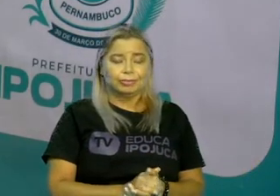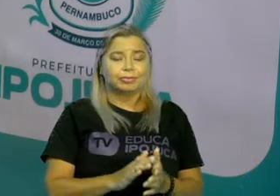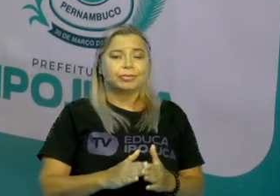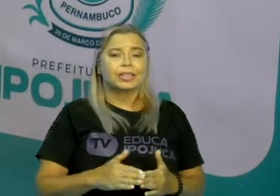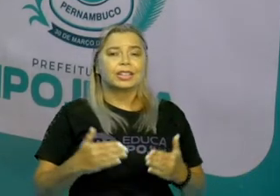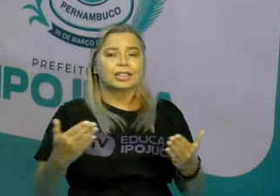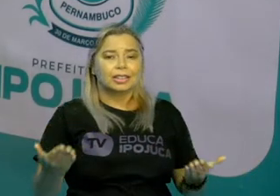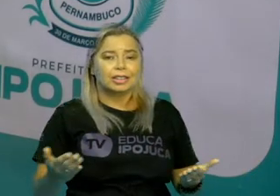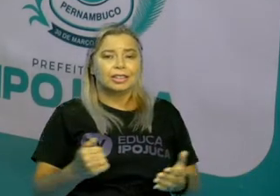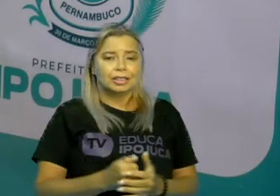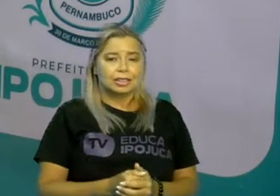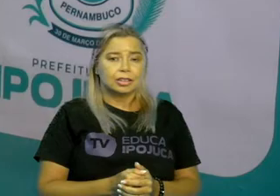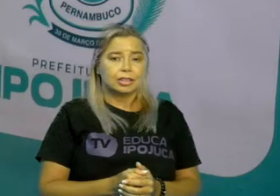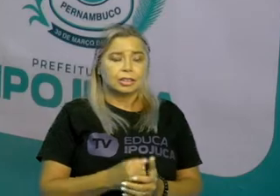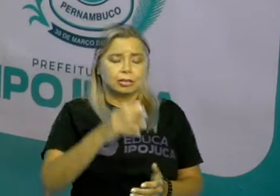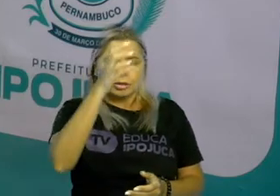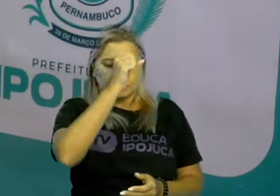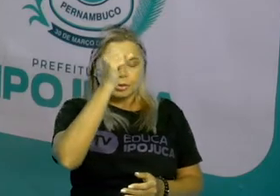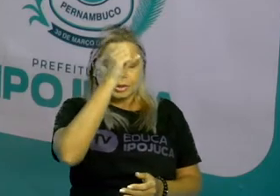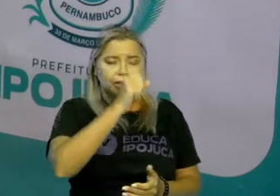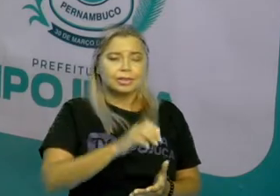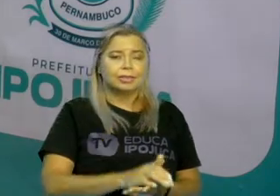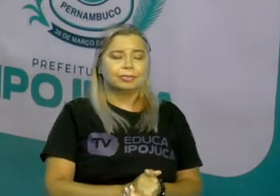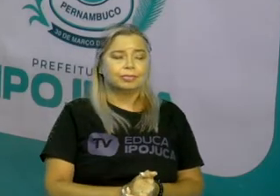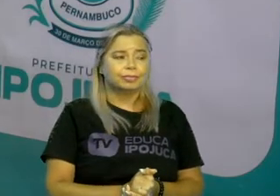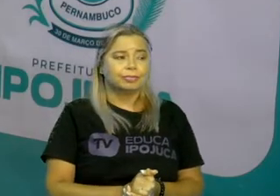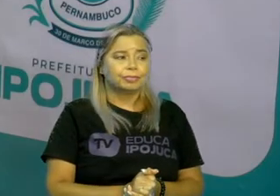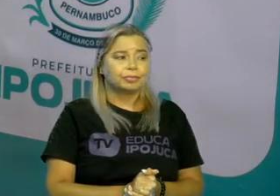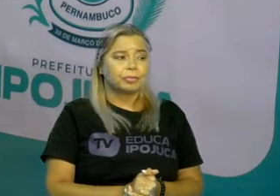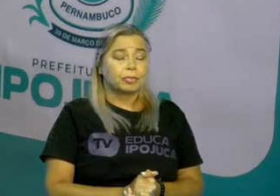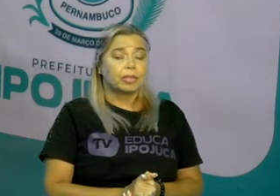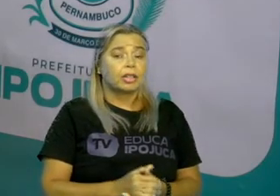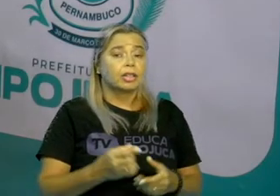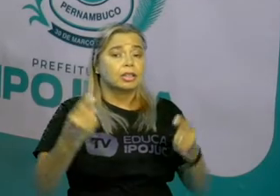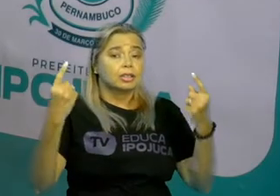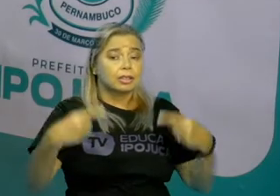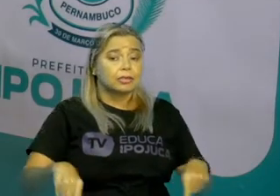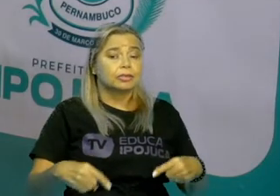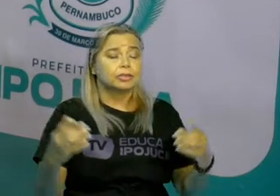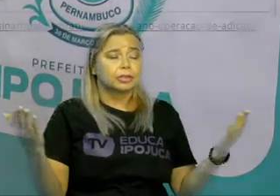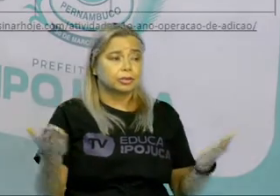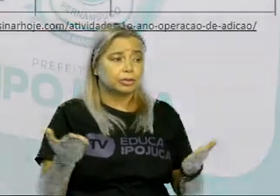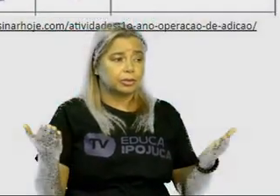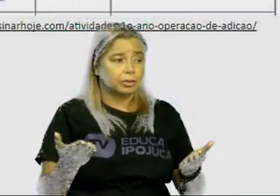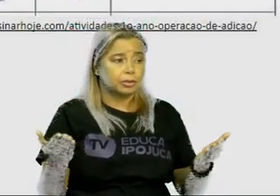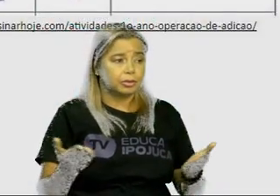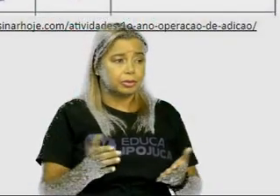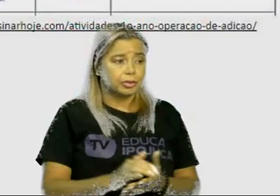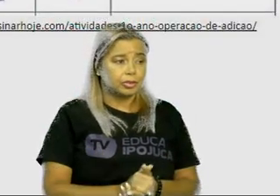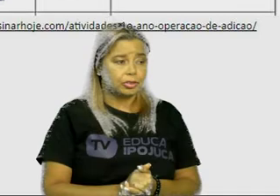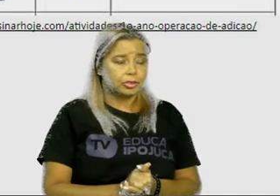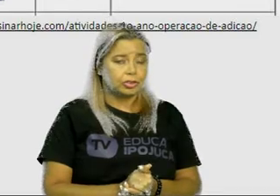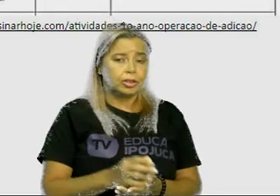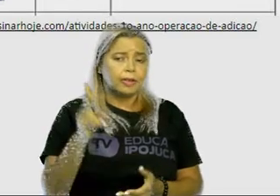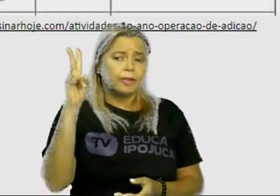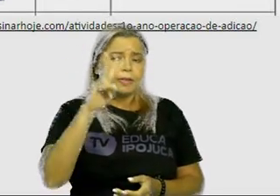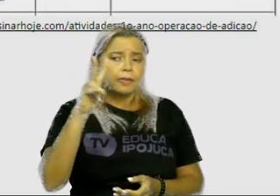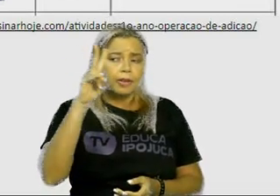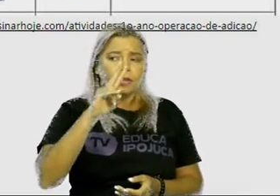assim crescer nos estudos. O nosso desafio de hoje é: analise aqui a